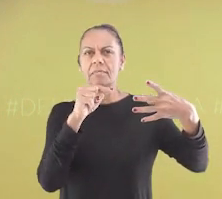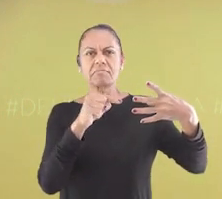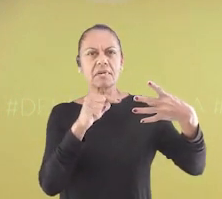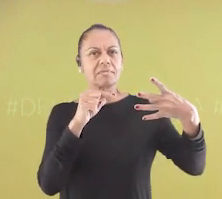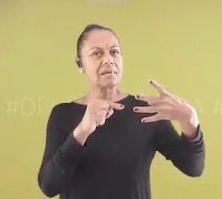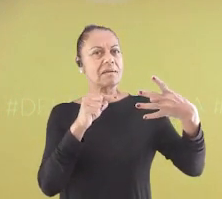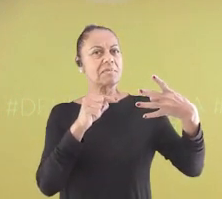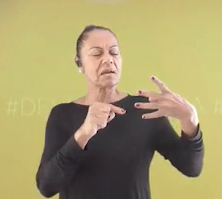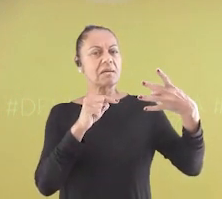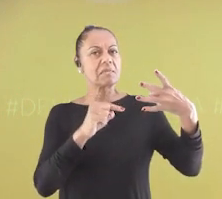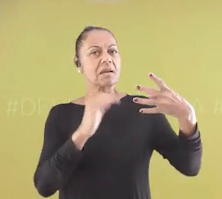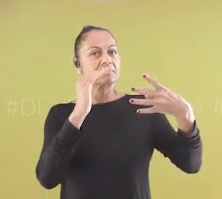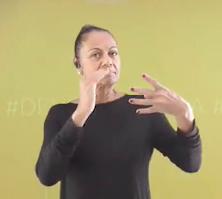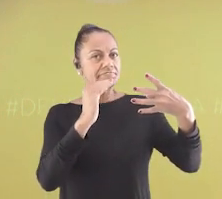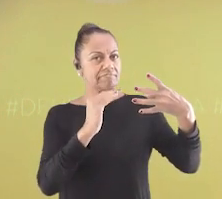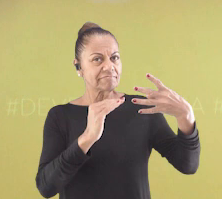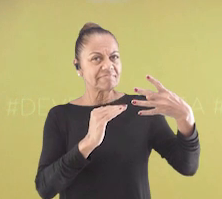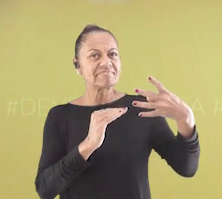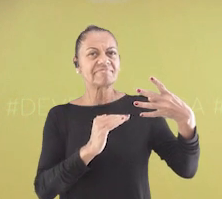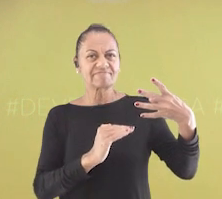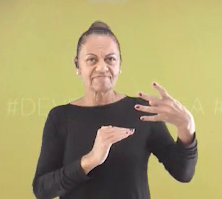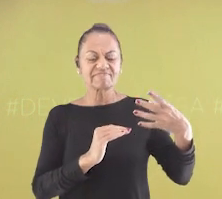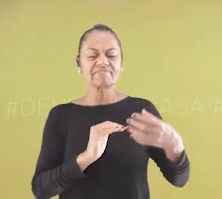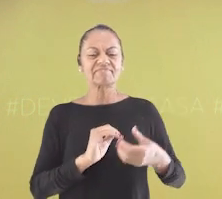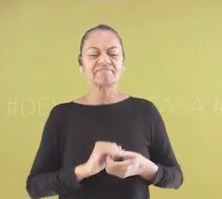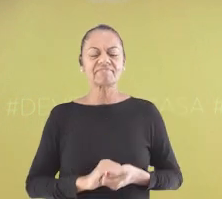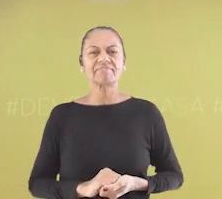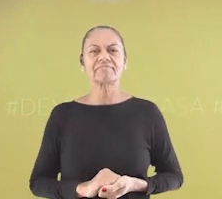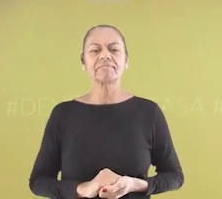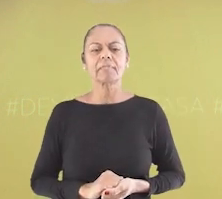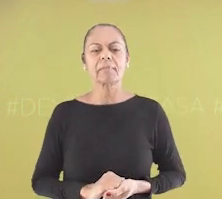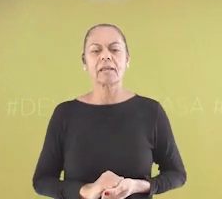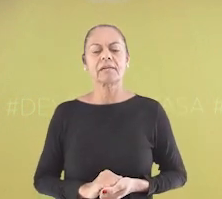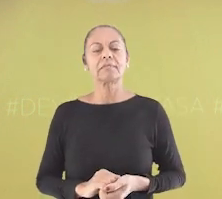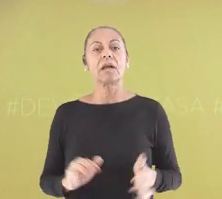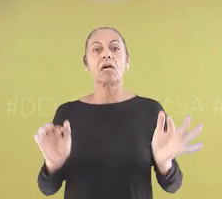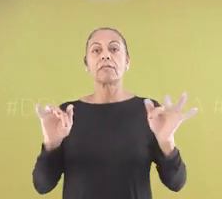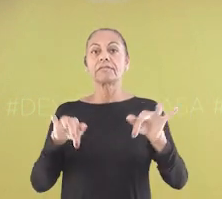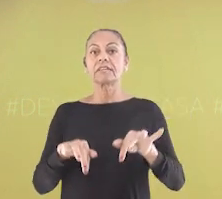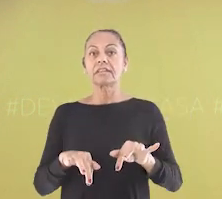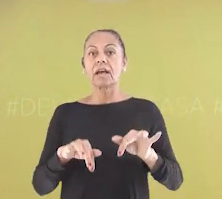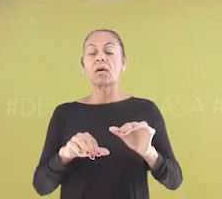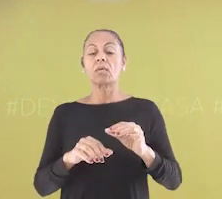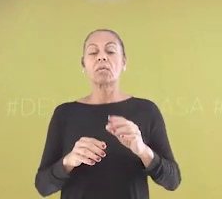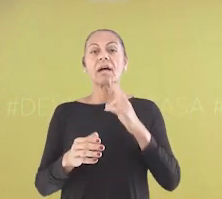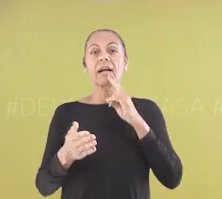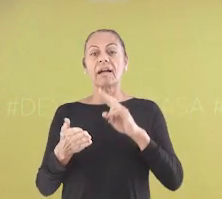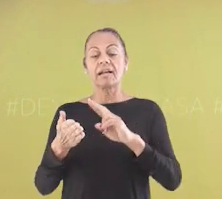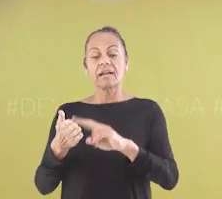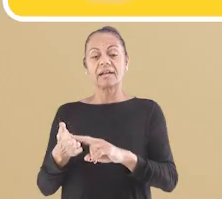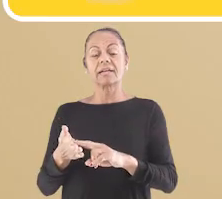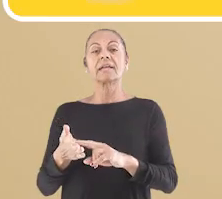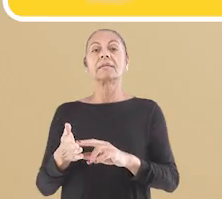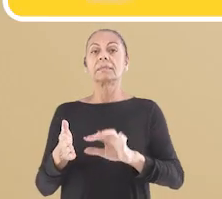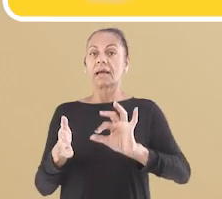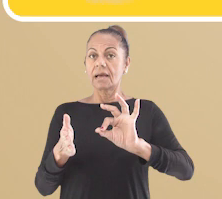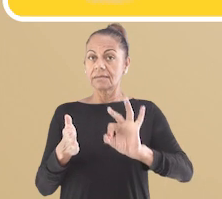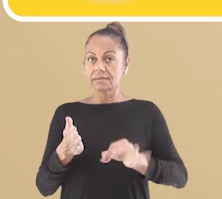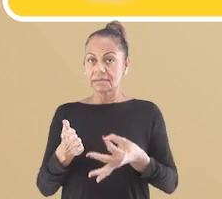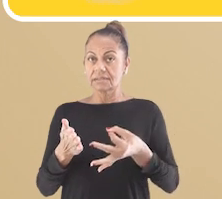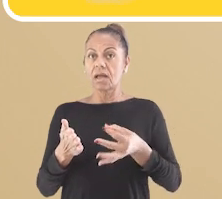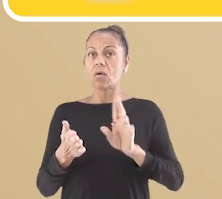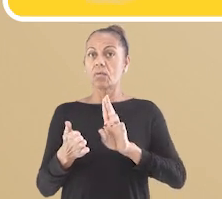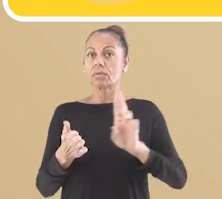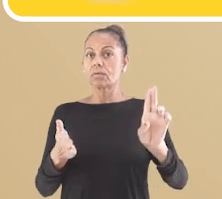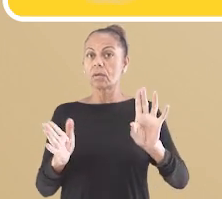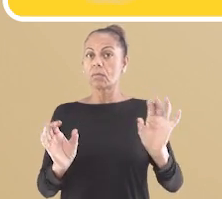cordialmente, atenciosamente, subscrevo-me, com os meus cumprimentos, com os melhores cumprimentos. E ao finalizar